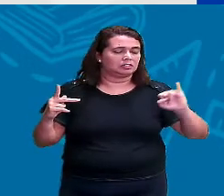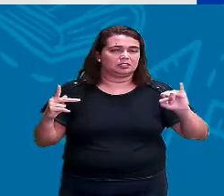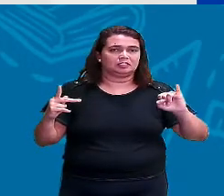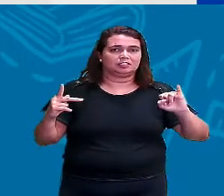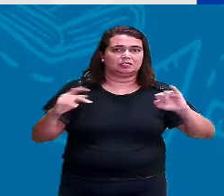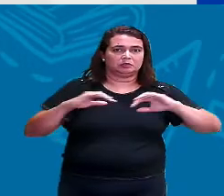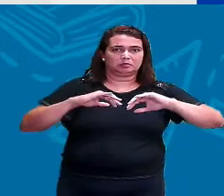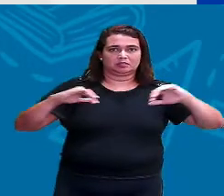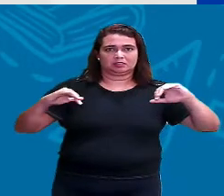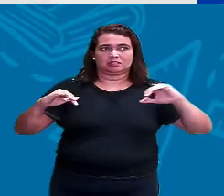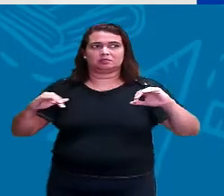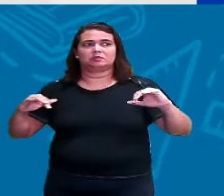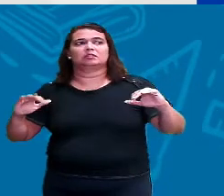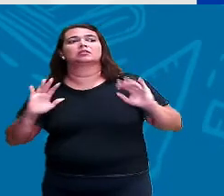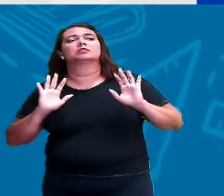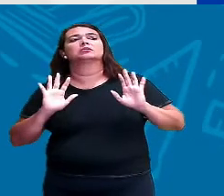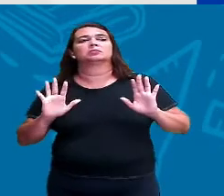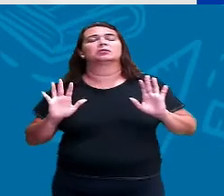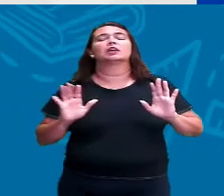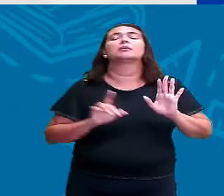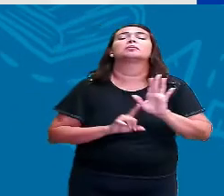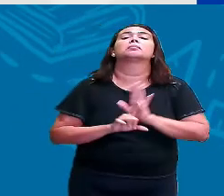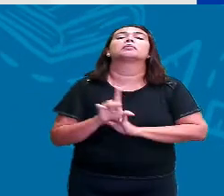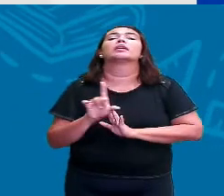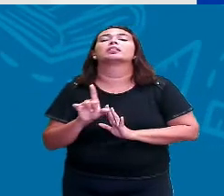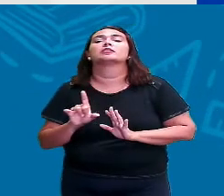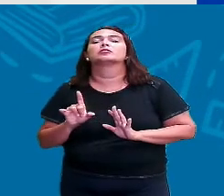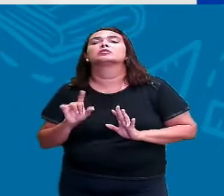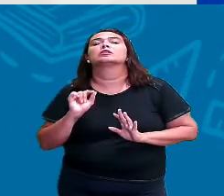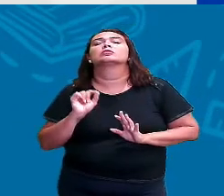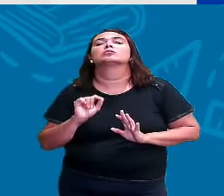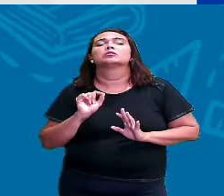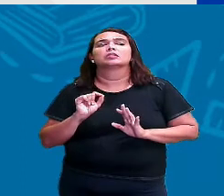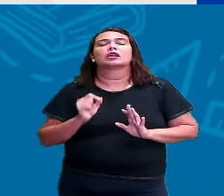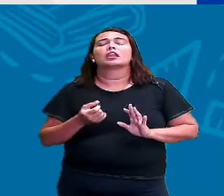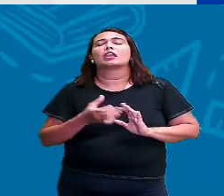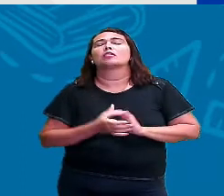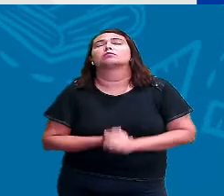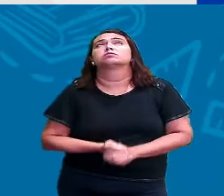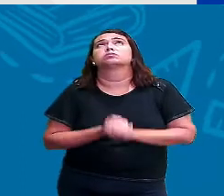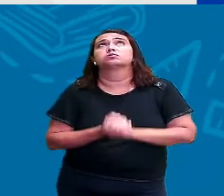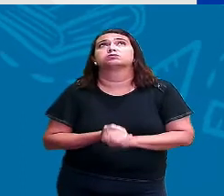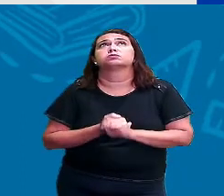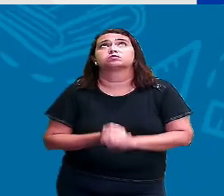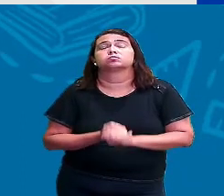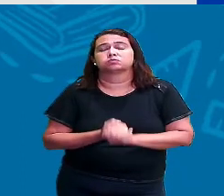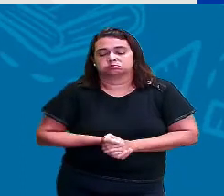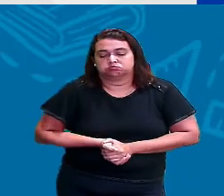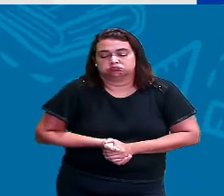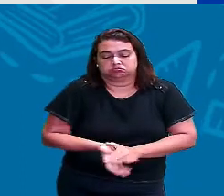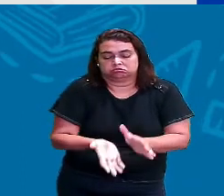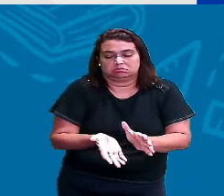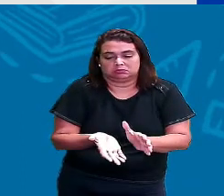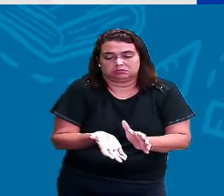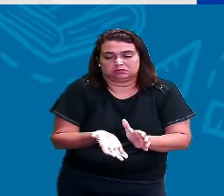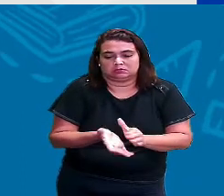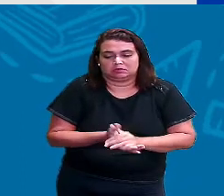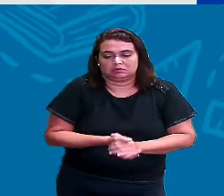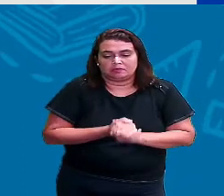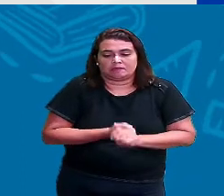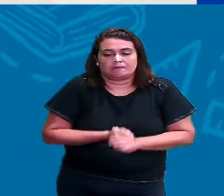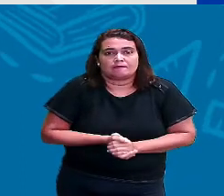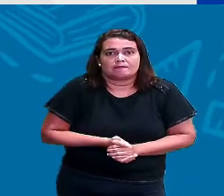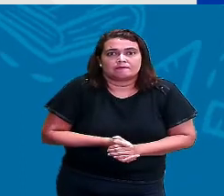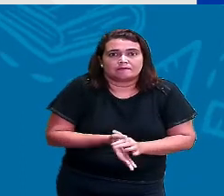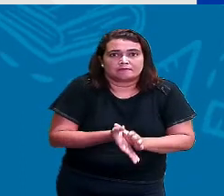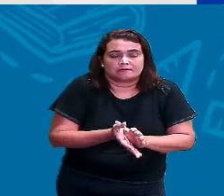par. Mas ele só quer saber isso. Se eu lançar um dado e nesse